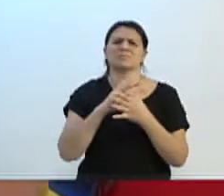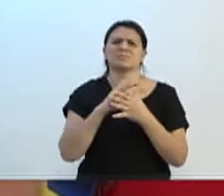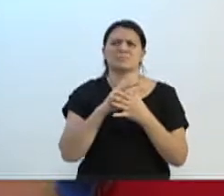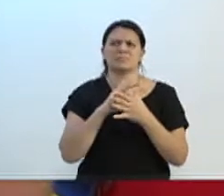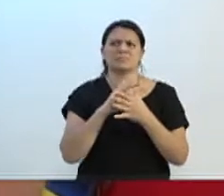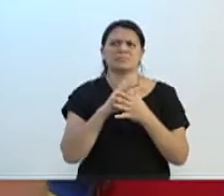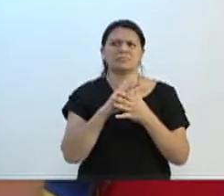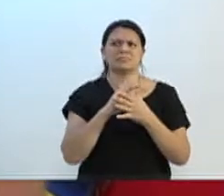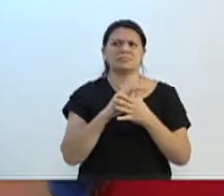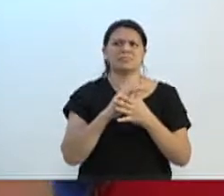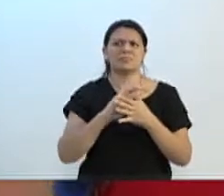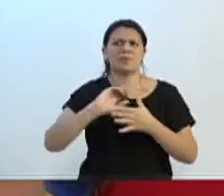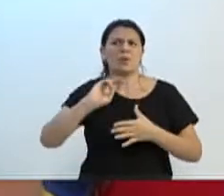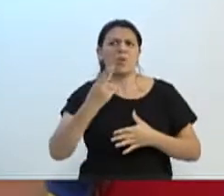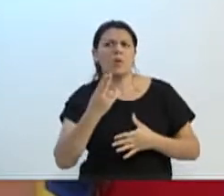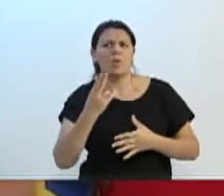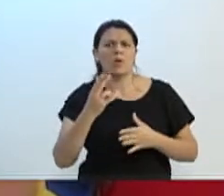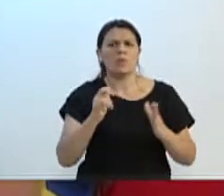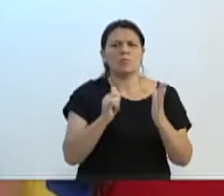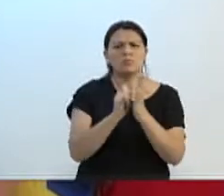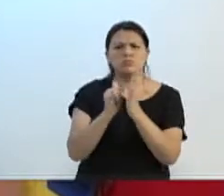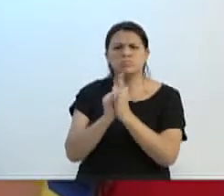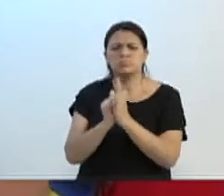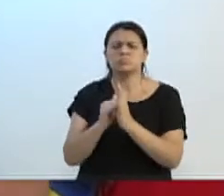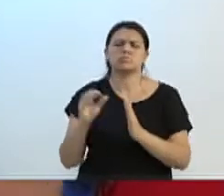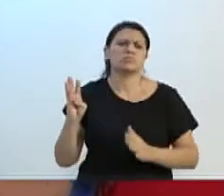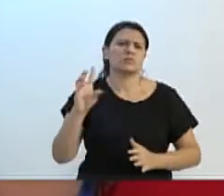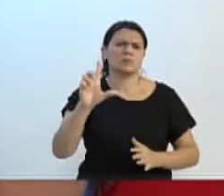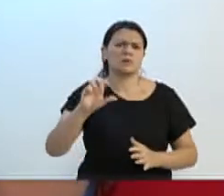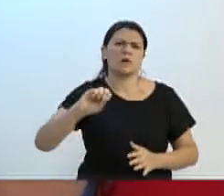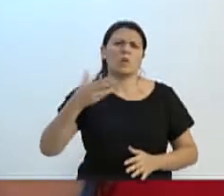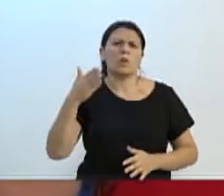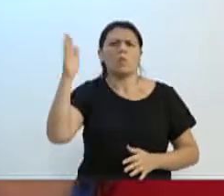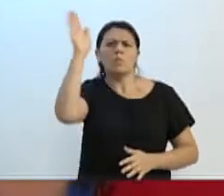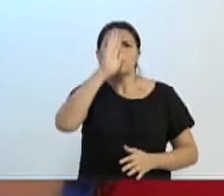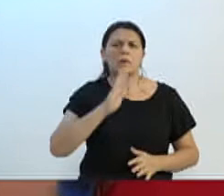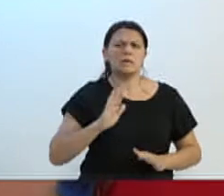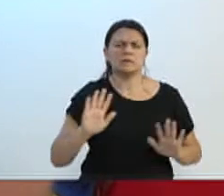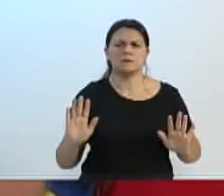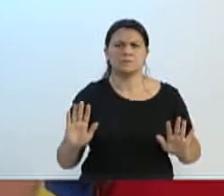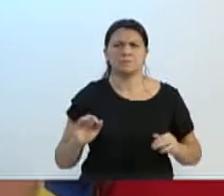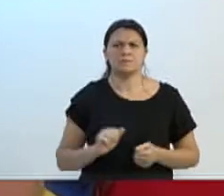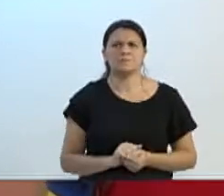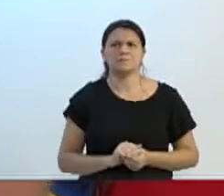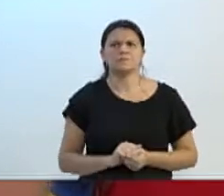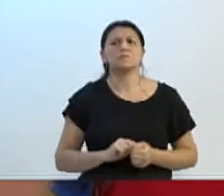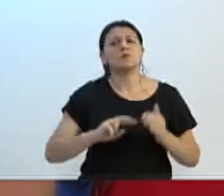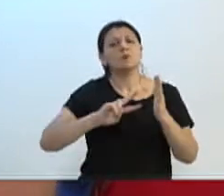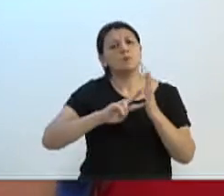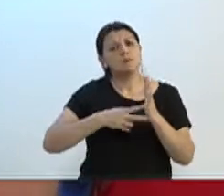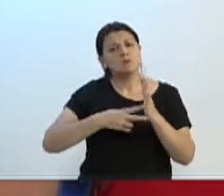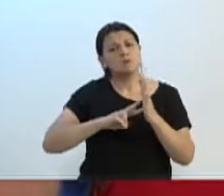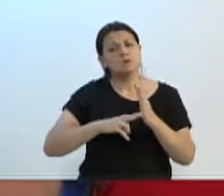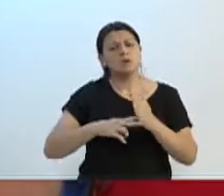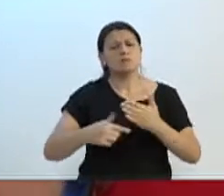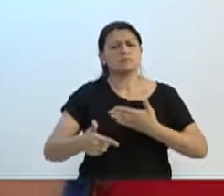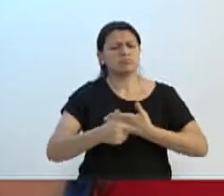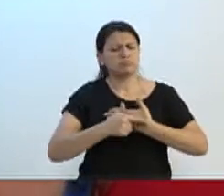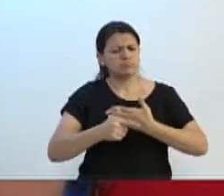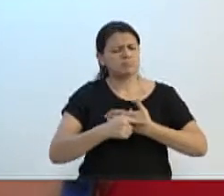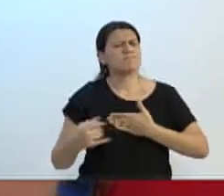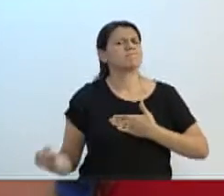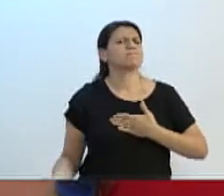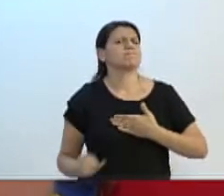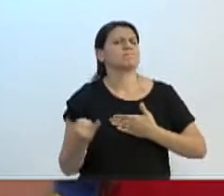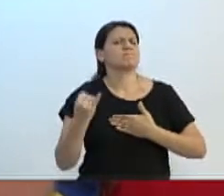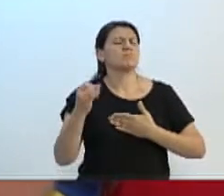qualquer tipo de entidade do município de Blumenau ou do país. O sindicato tem um papel fundamental, que